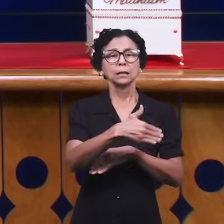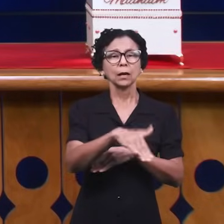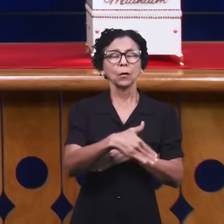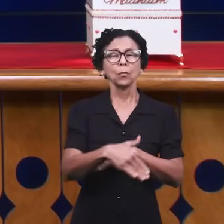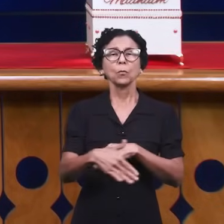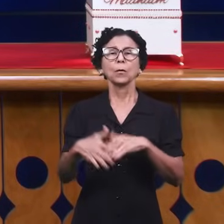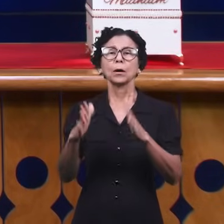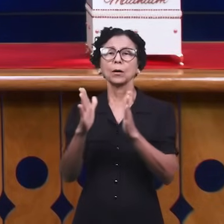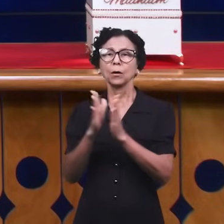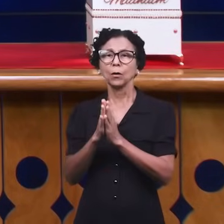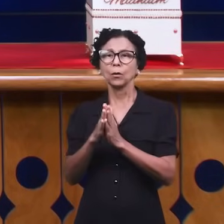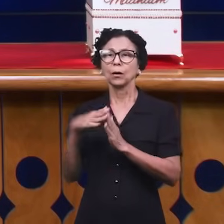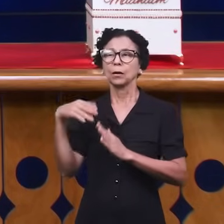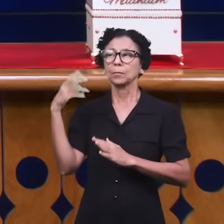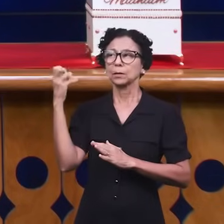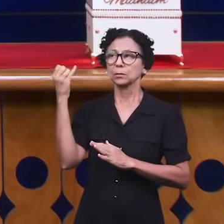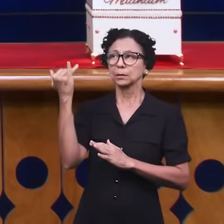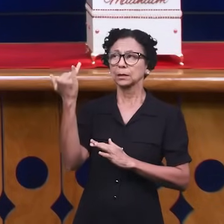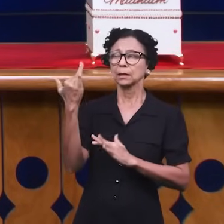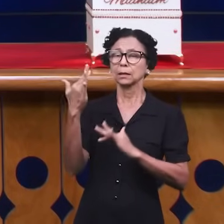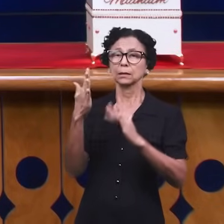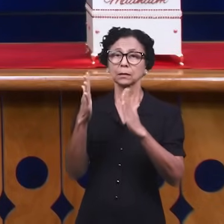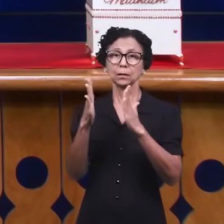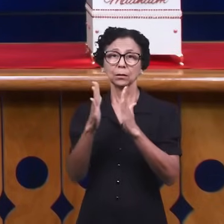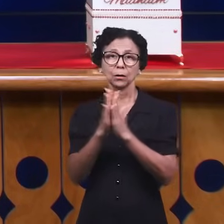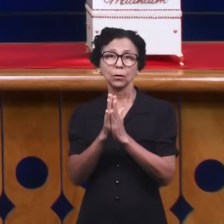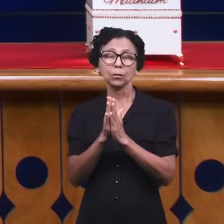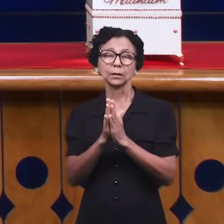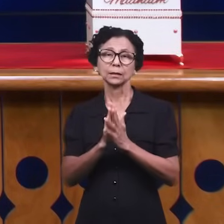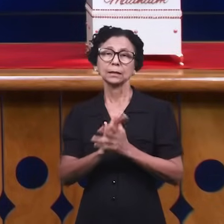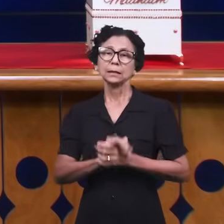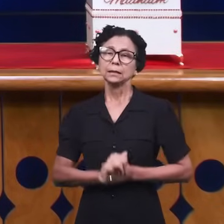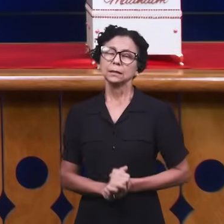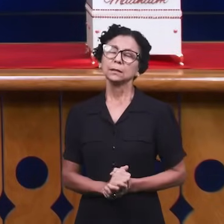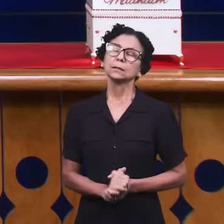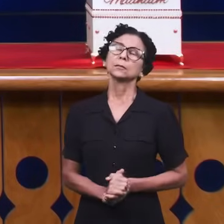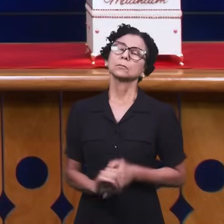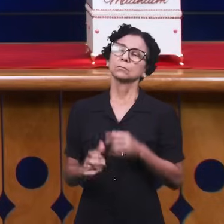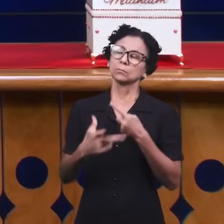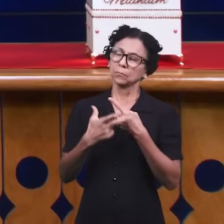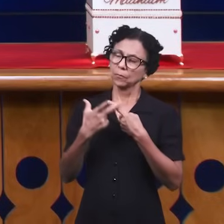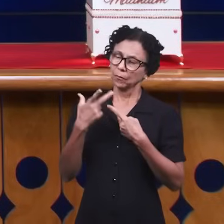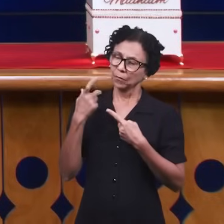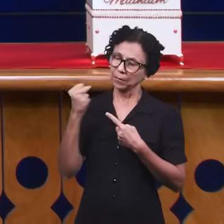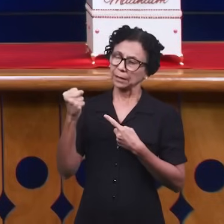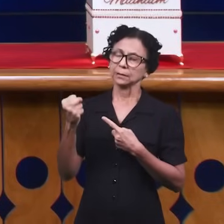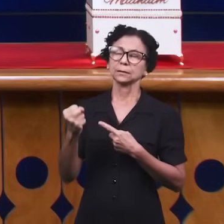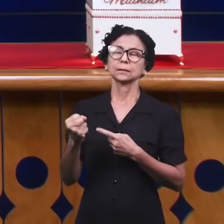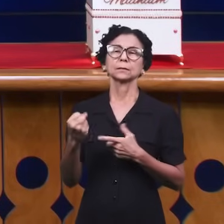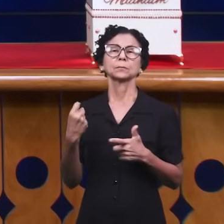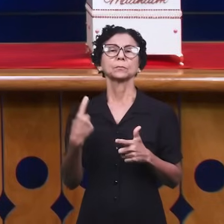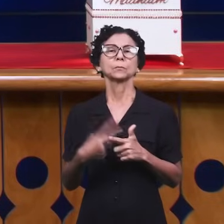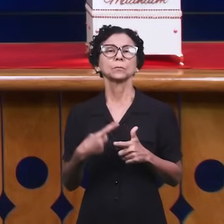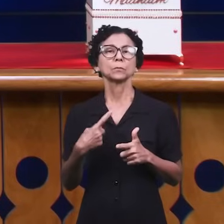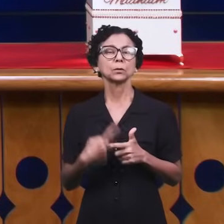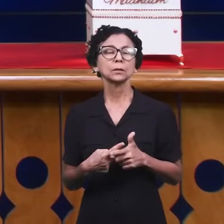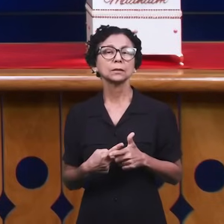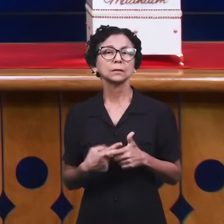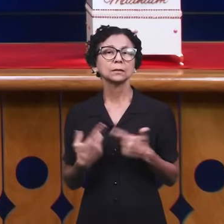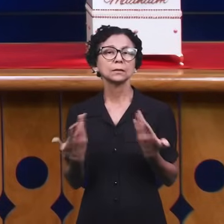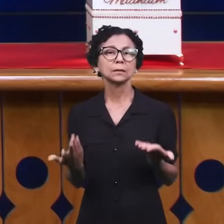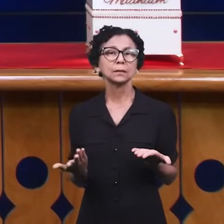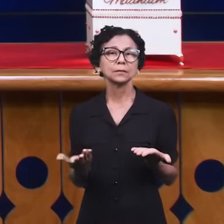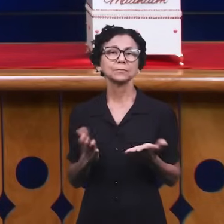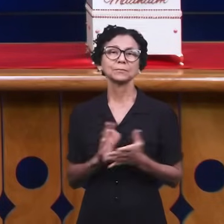oração pela madrugada. Então, há uma igreja que está vencendo na oração porque ela está